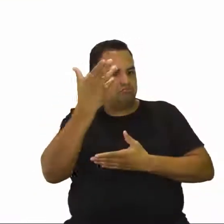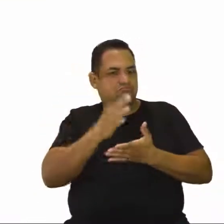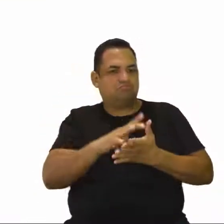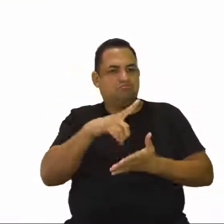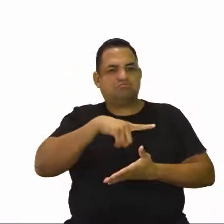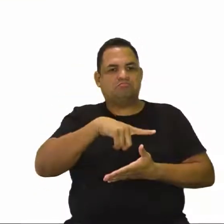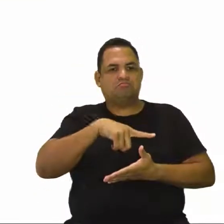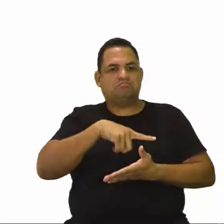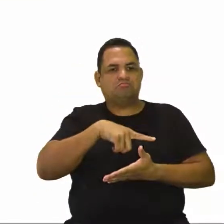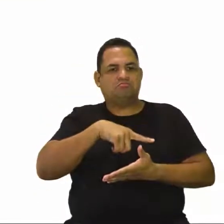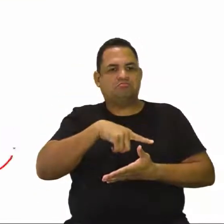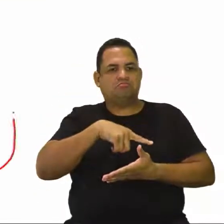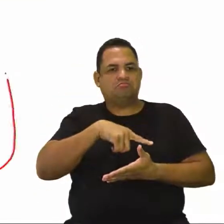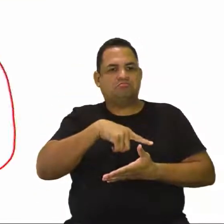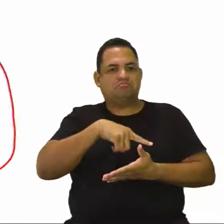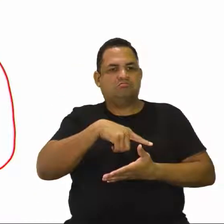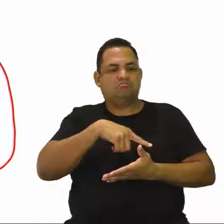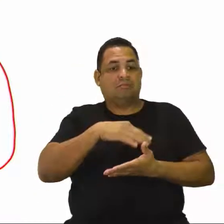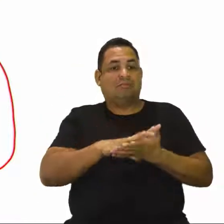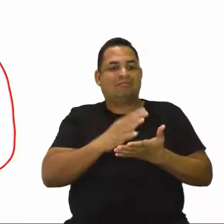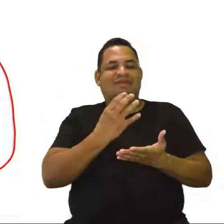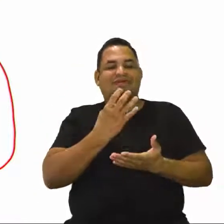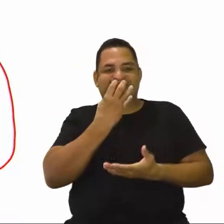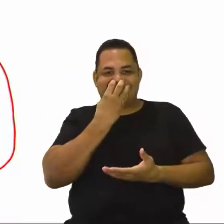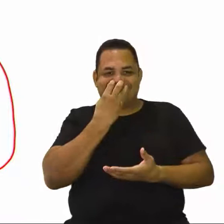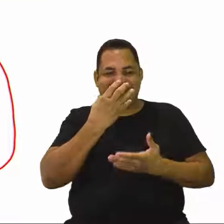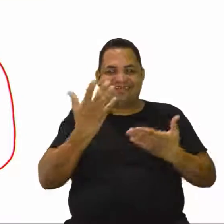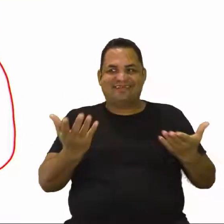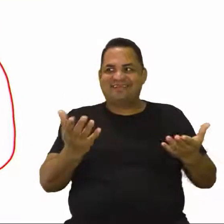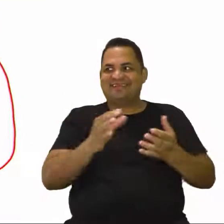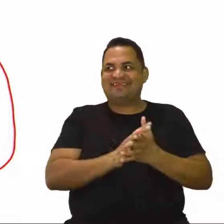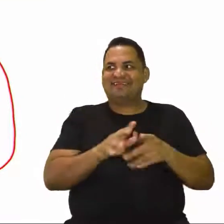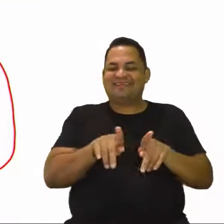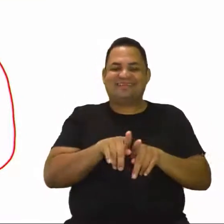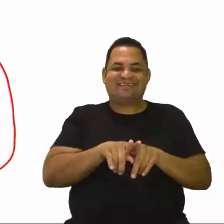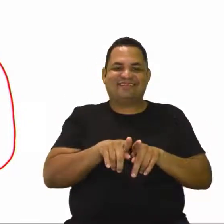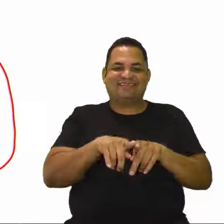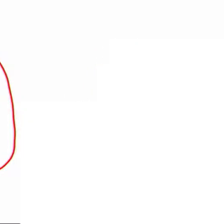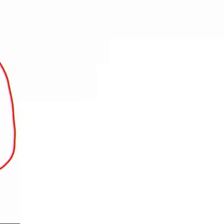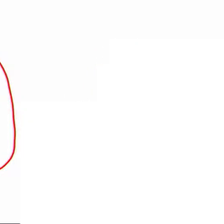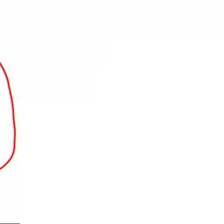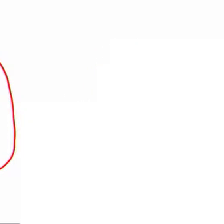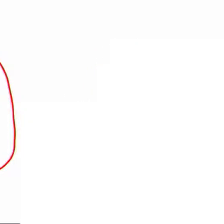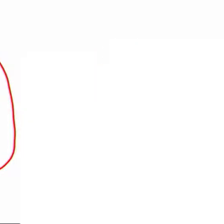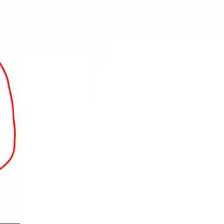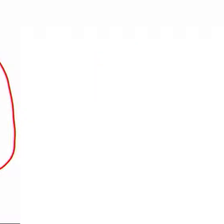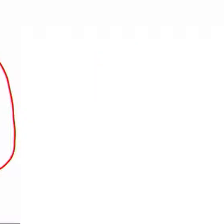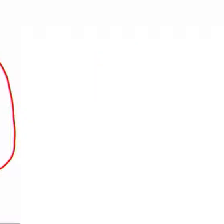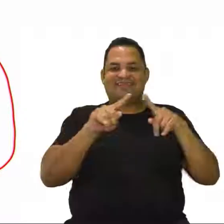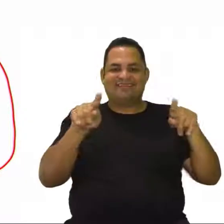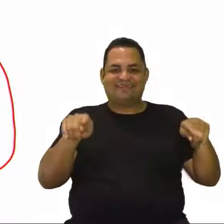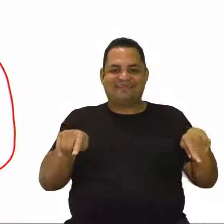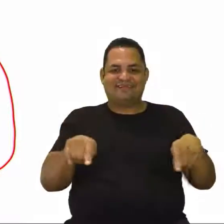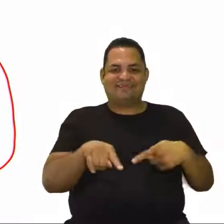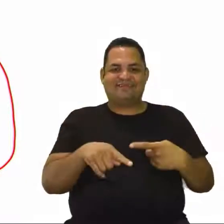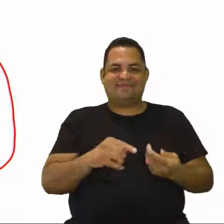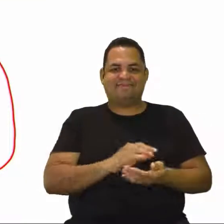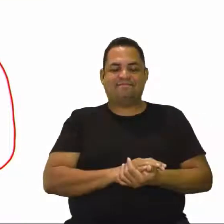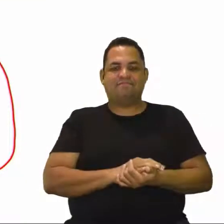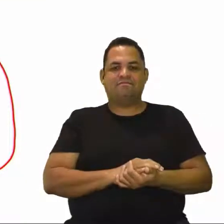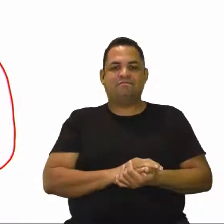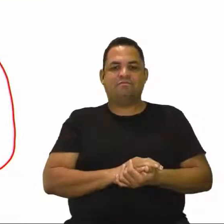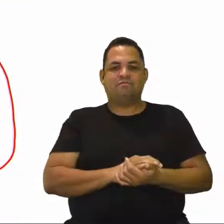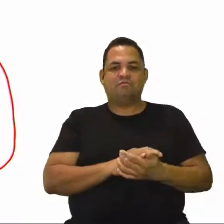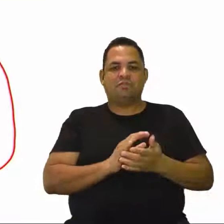temos uma fila gigantesca que se aglomera bem abaixo desse outdoor, ok? Que é